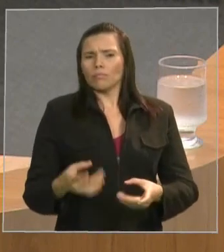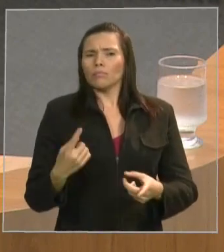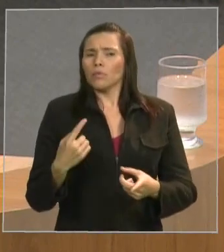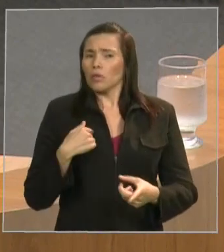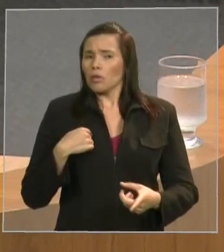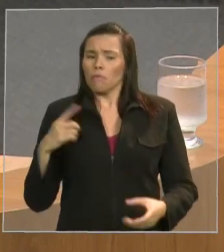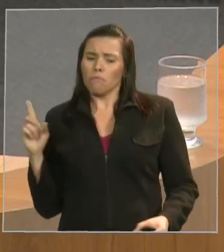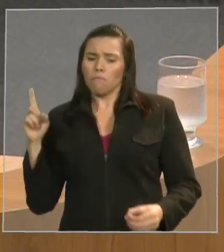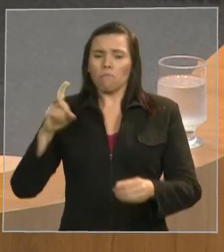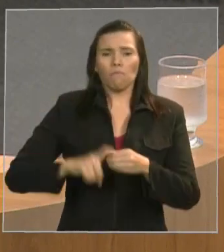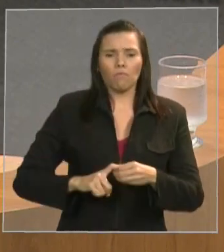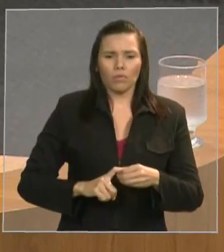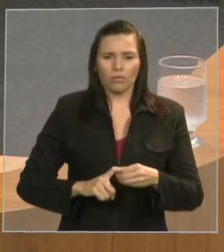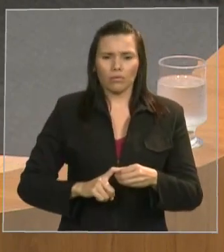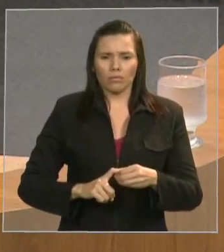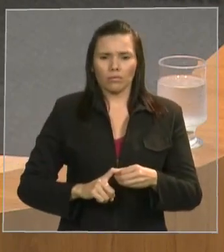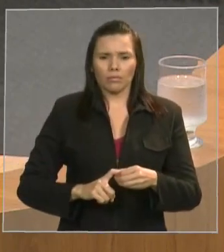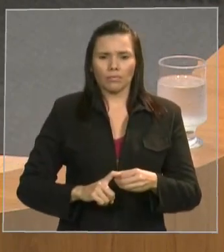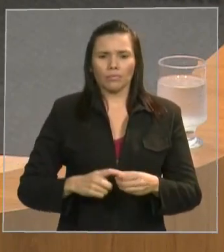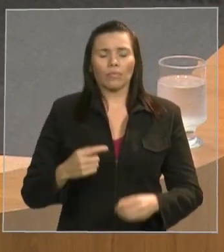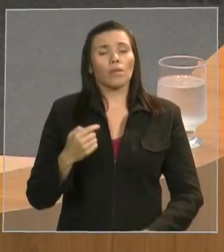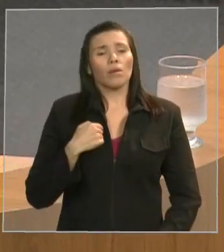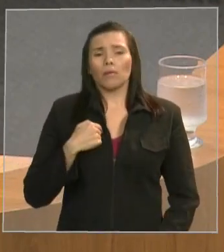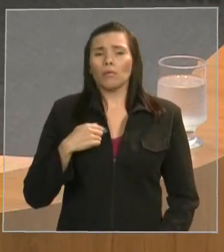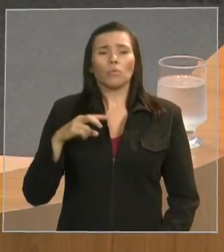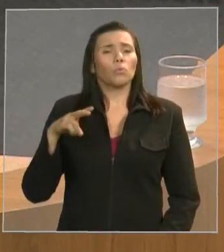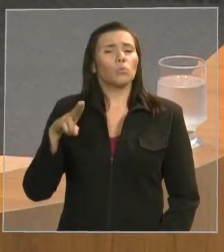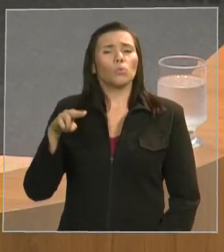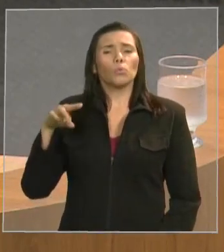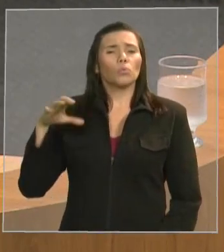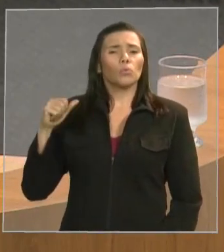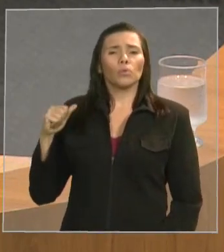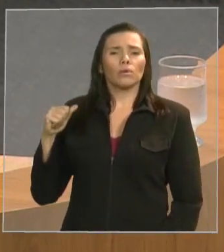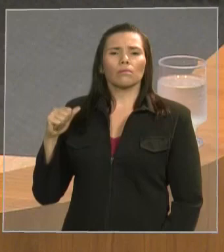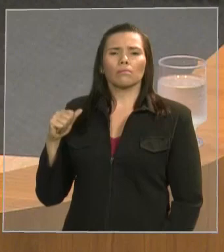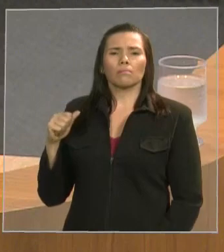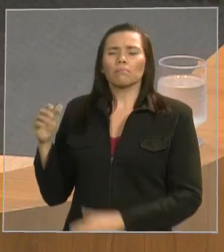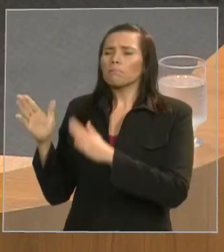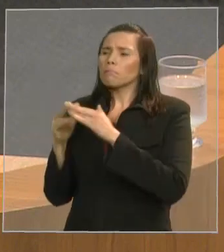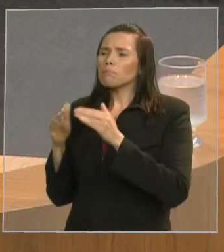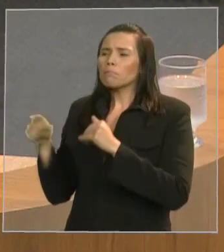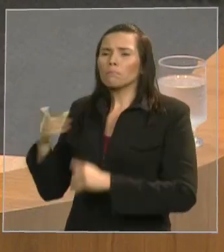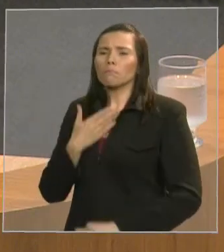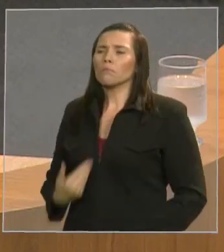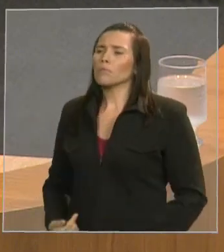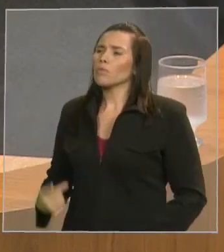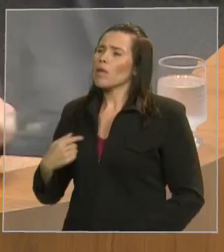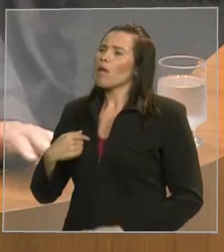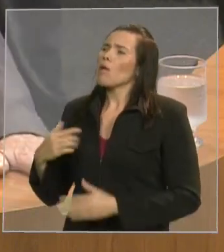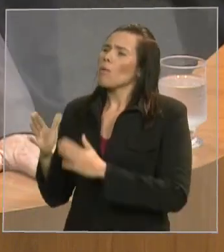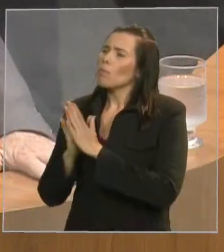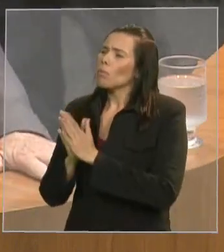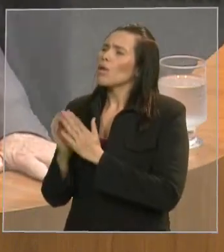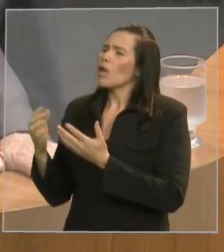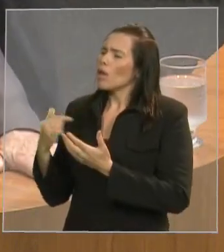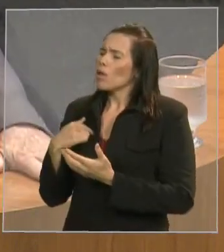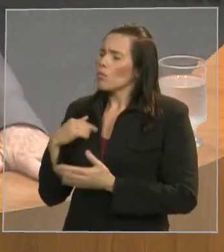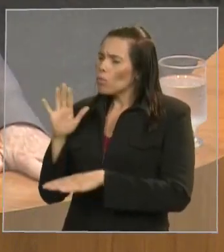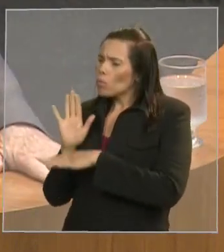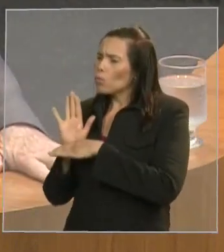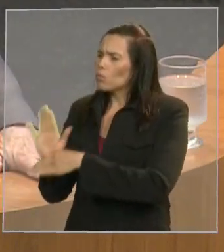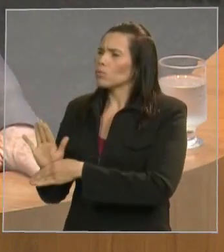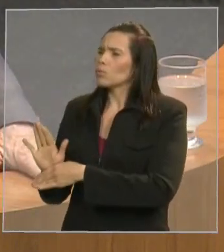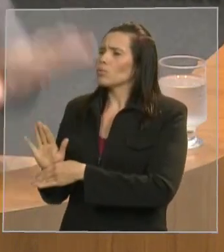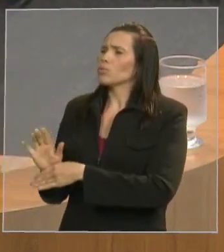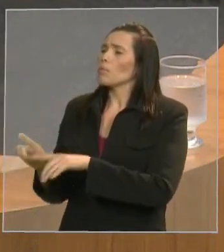governador que eu queria ser secretário. Eu nunca falei isso. Eu duvido que ele diga, quando eu assumir, governador, eu vou lhe ajudar, que eu disse